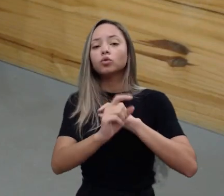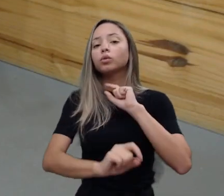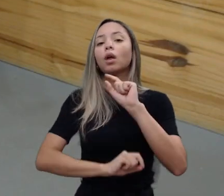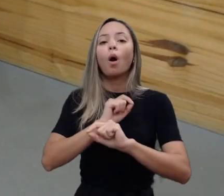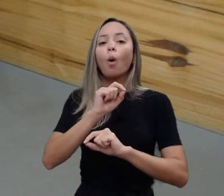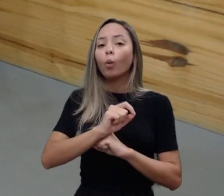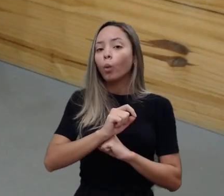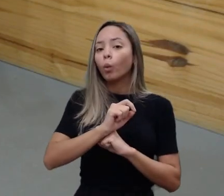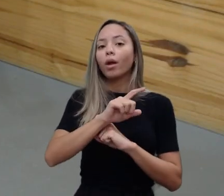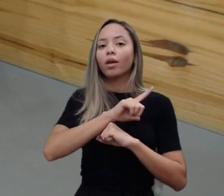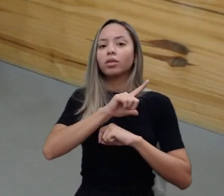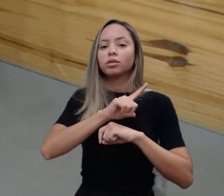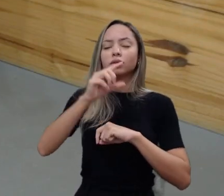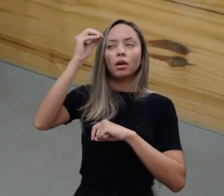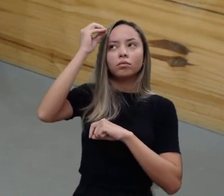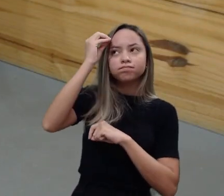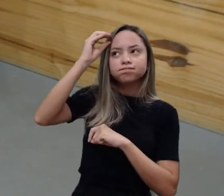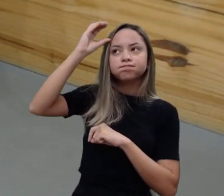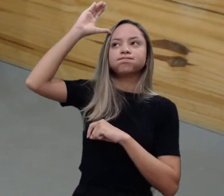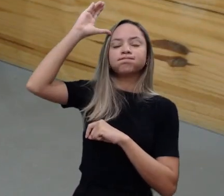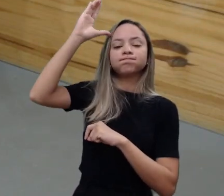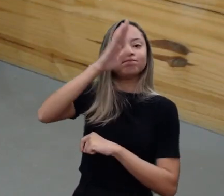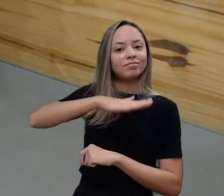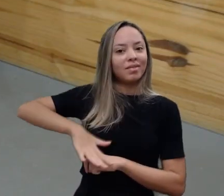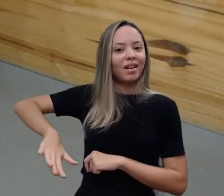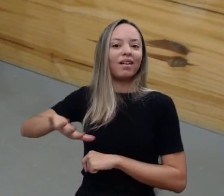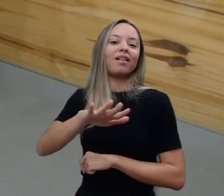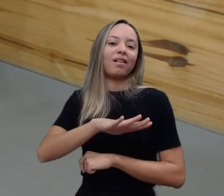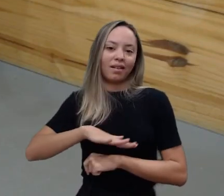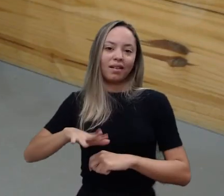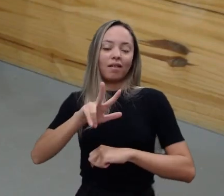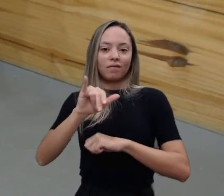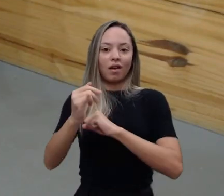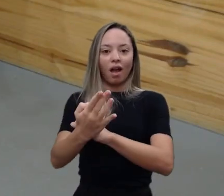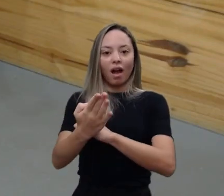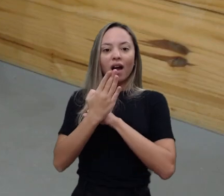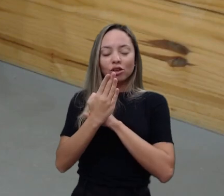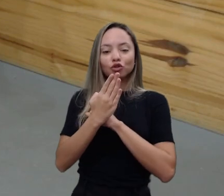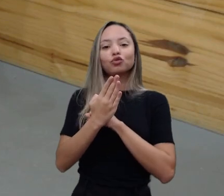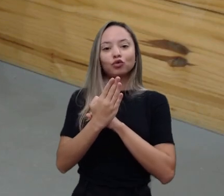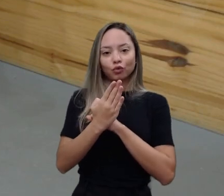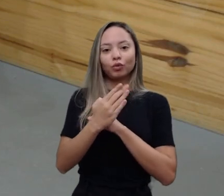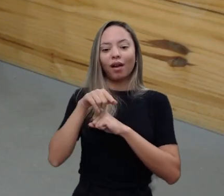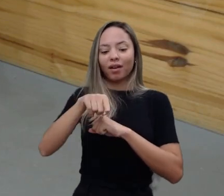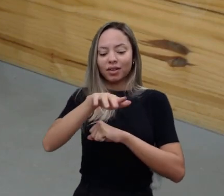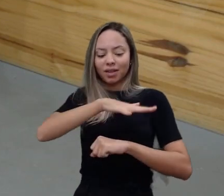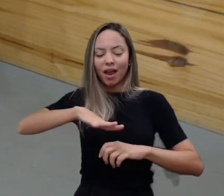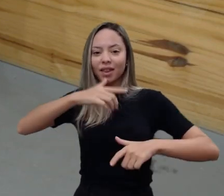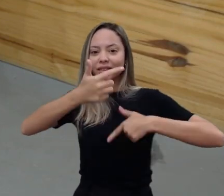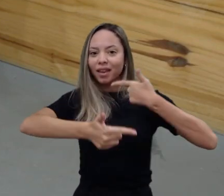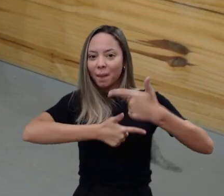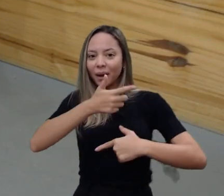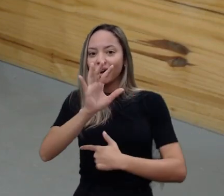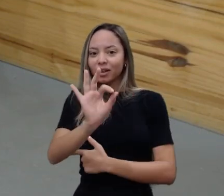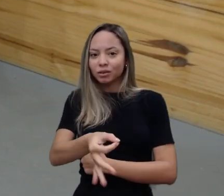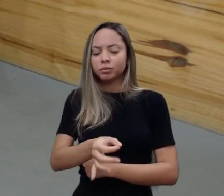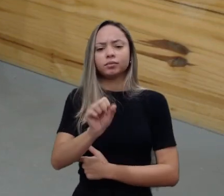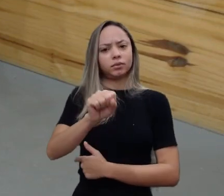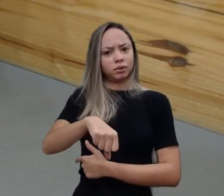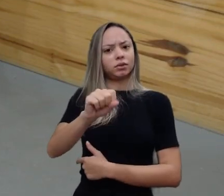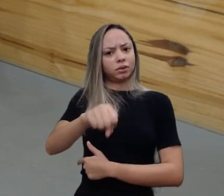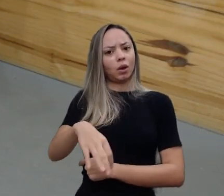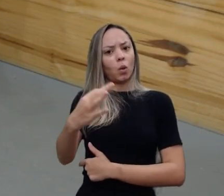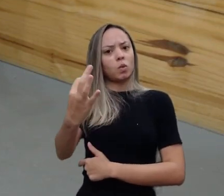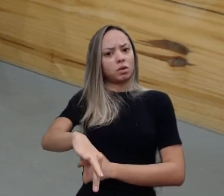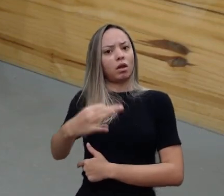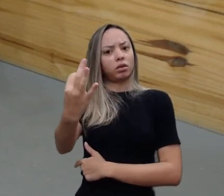que ele tenha um ponto norteador dentro do direito empresarial, certeza, direcionado para aquela área de atividade que ele está atuando. Com certeza, com